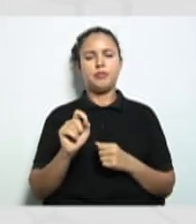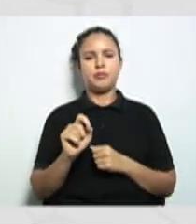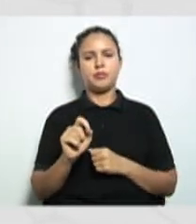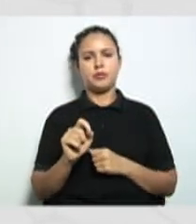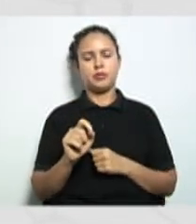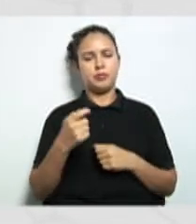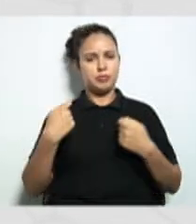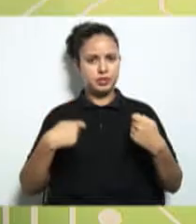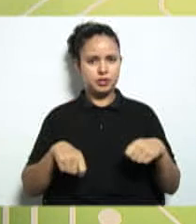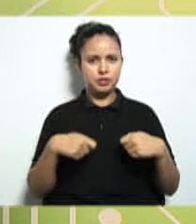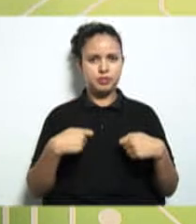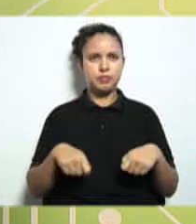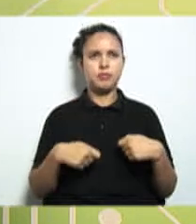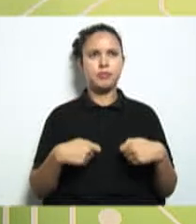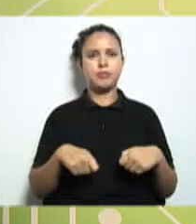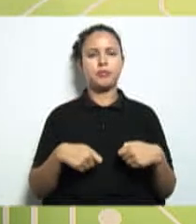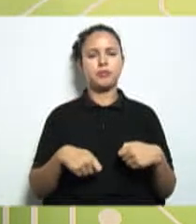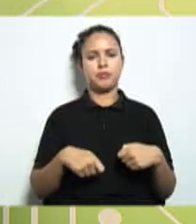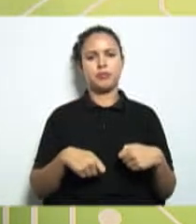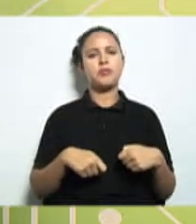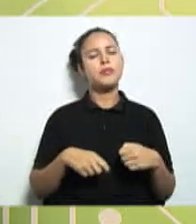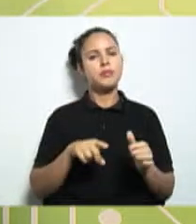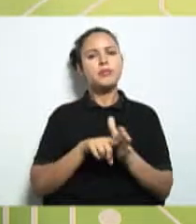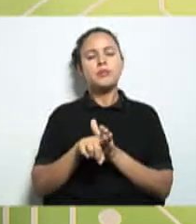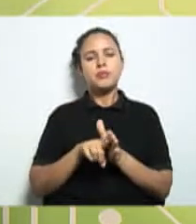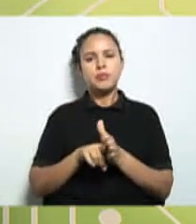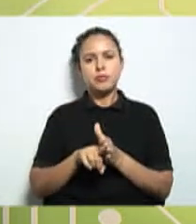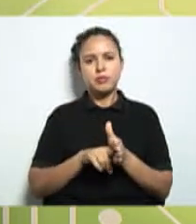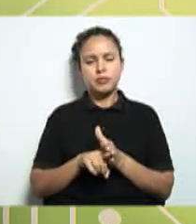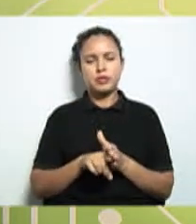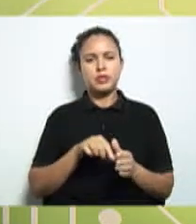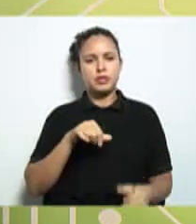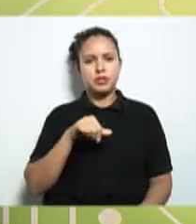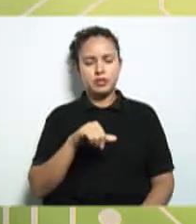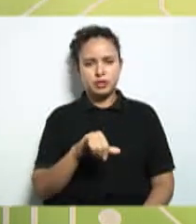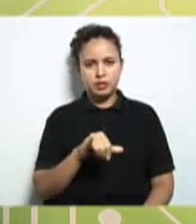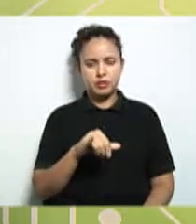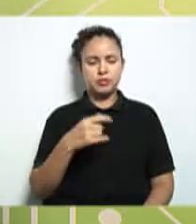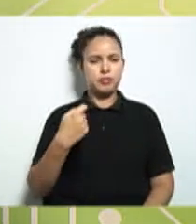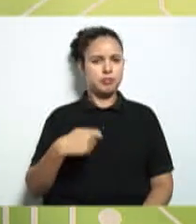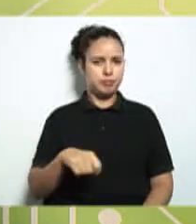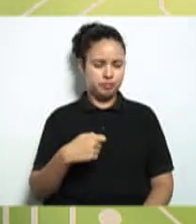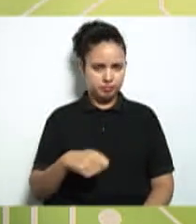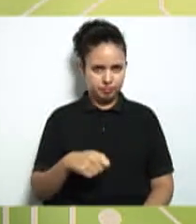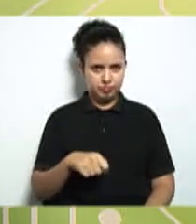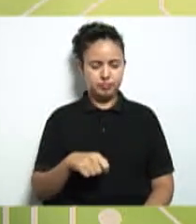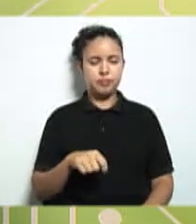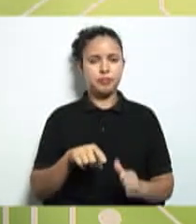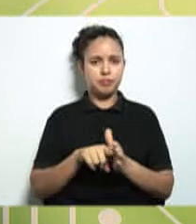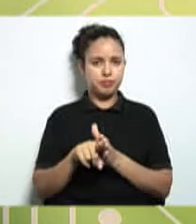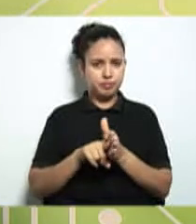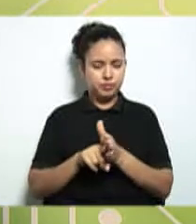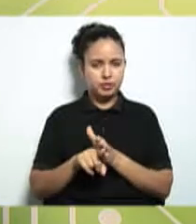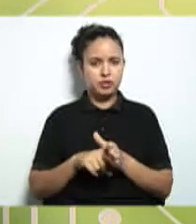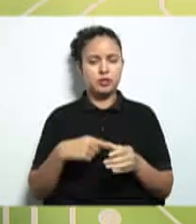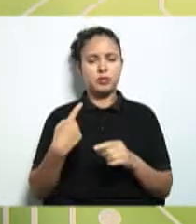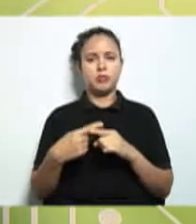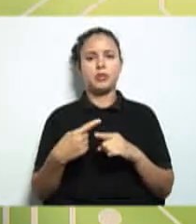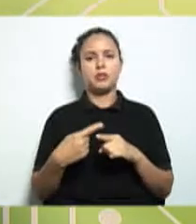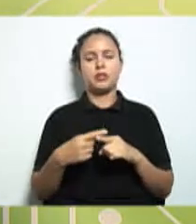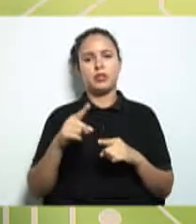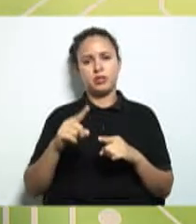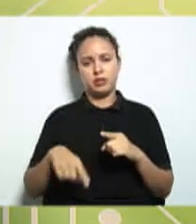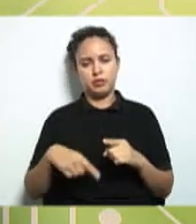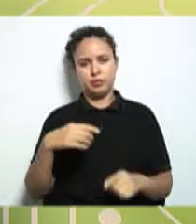logicamente, precisa ser investigado. Se precisa ser investigado, é porque é uma